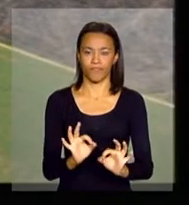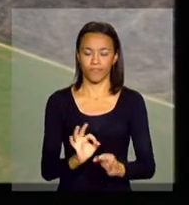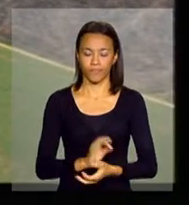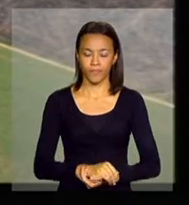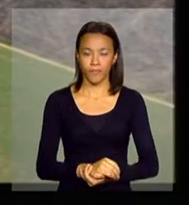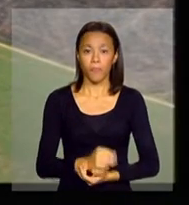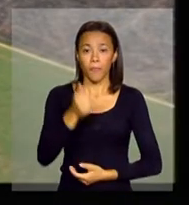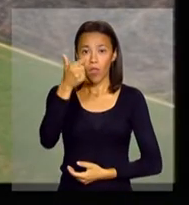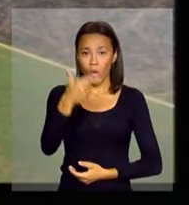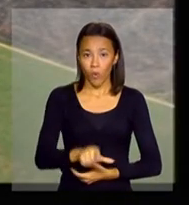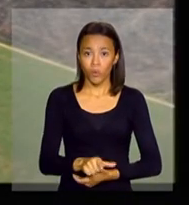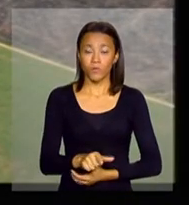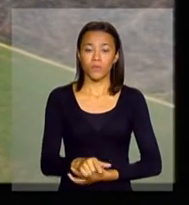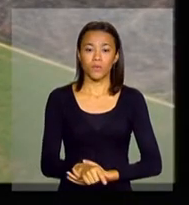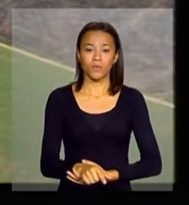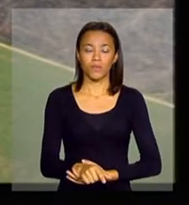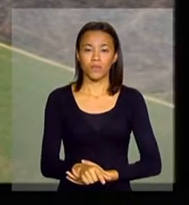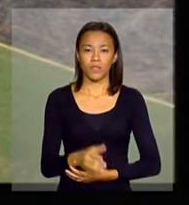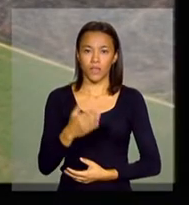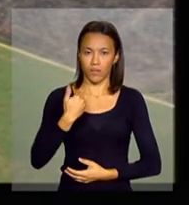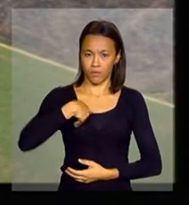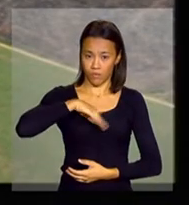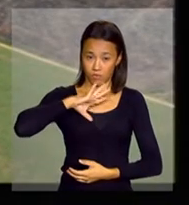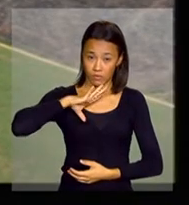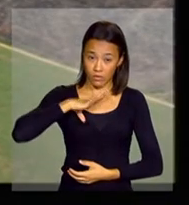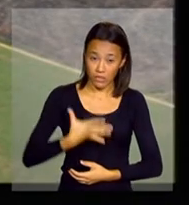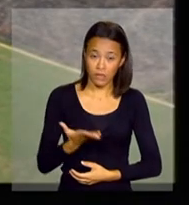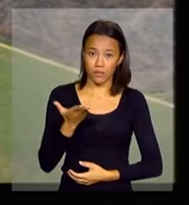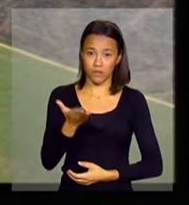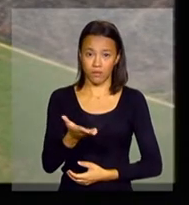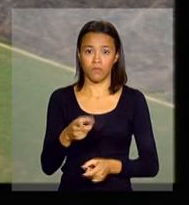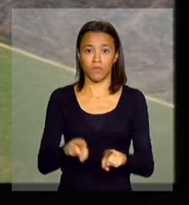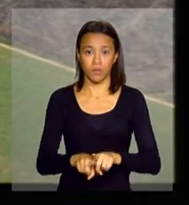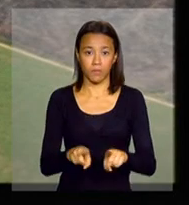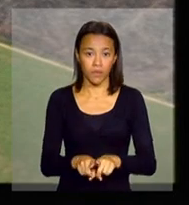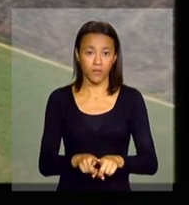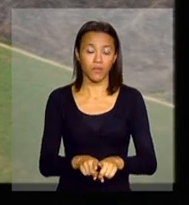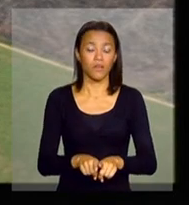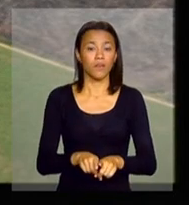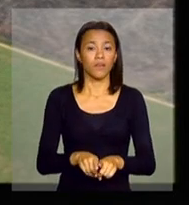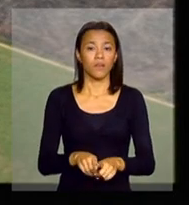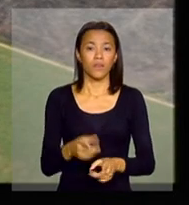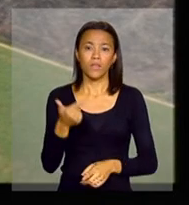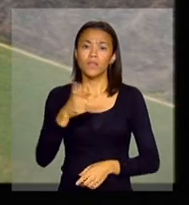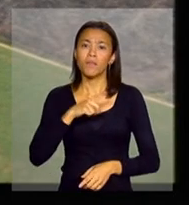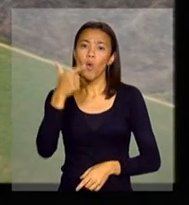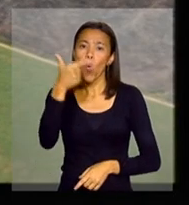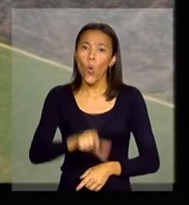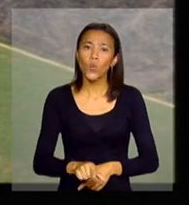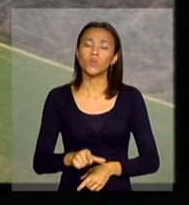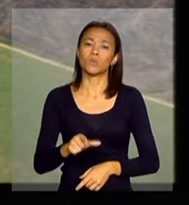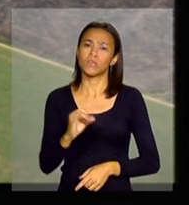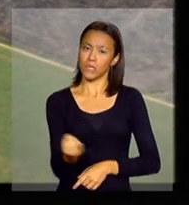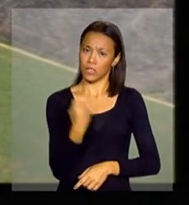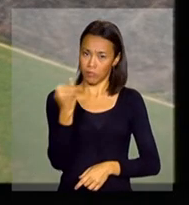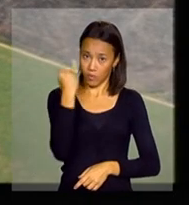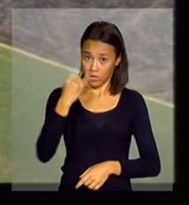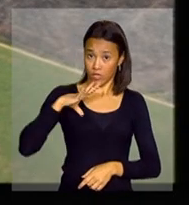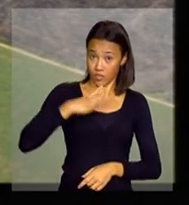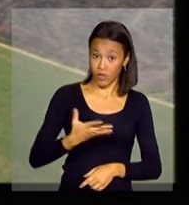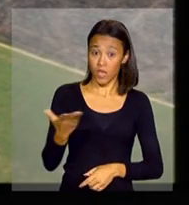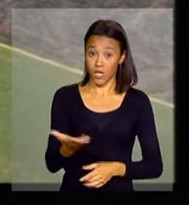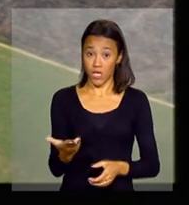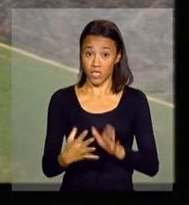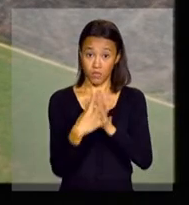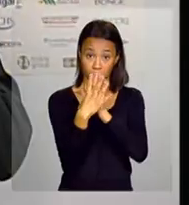O outro, então, esse é um dos nossos grandes desafios, e, ao mesmo tempo, o outro desafio importante é que esse modelo